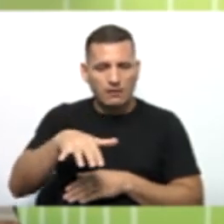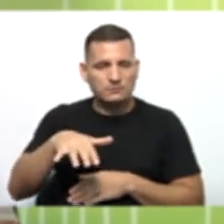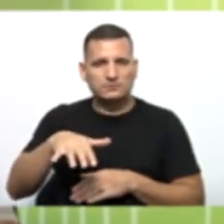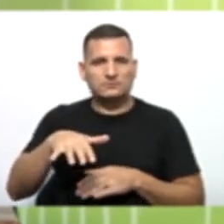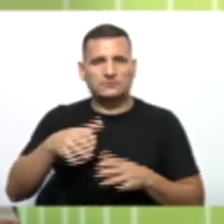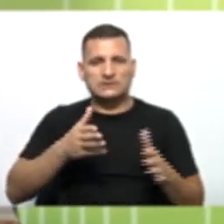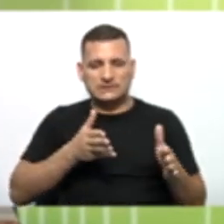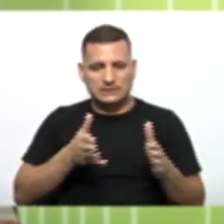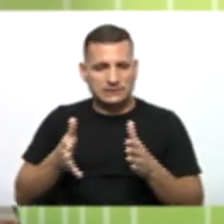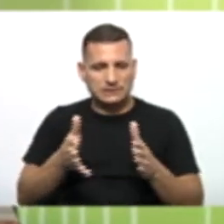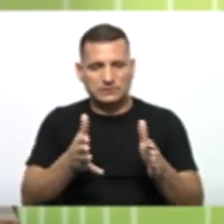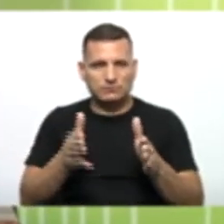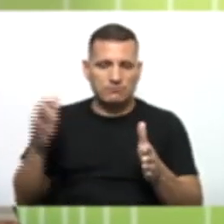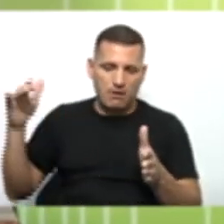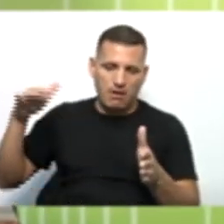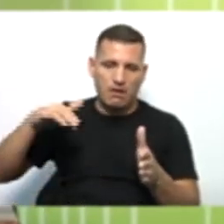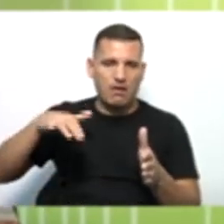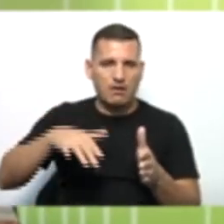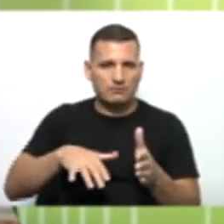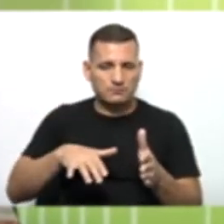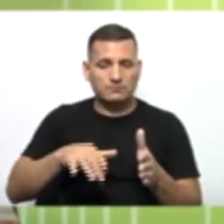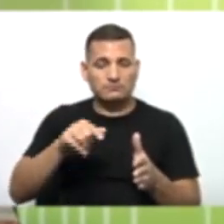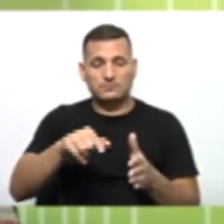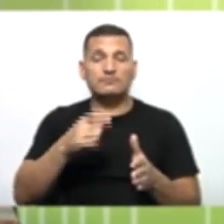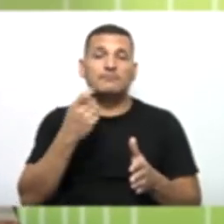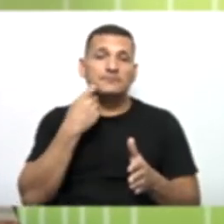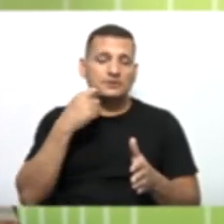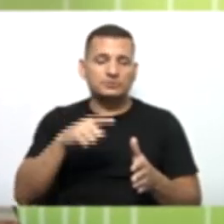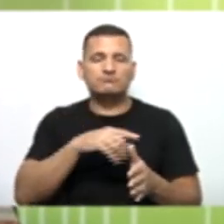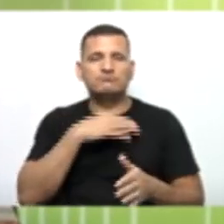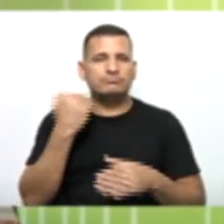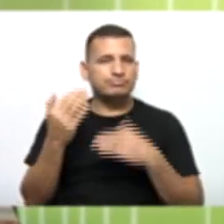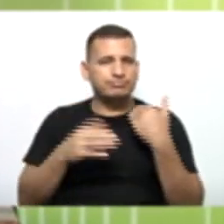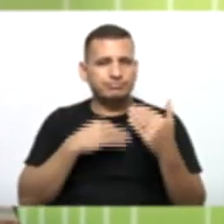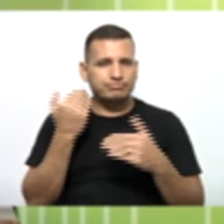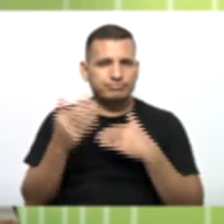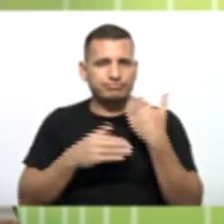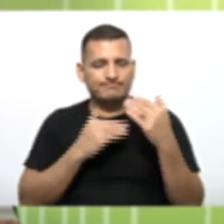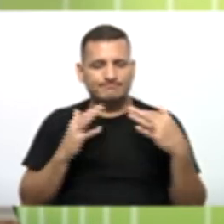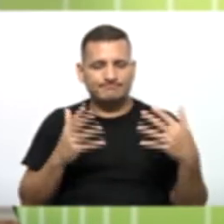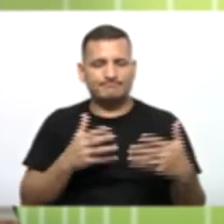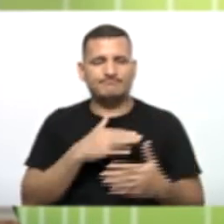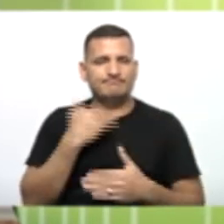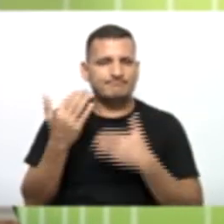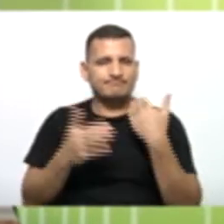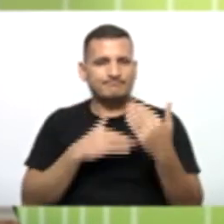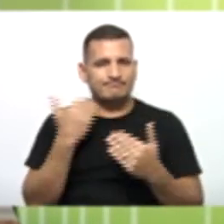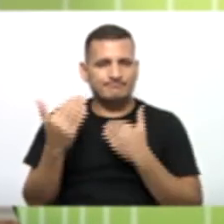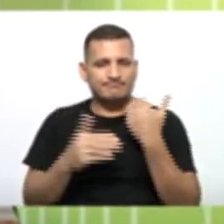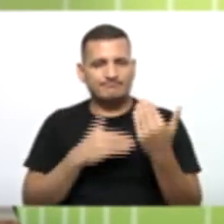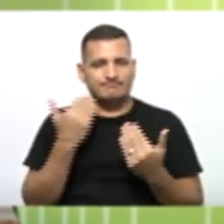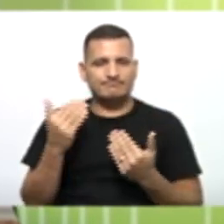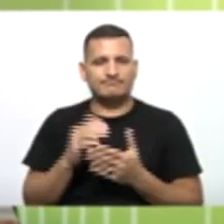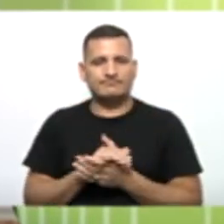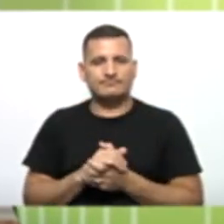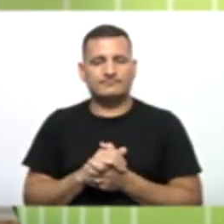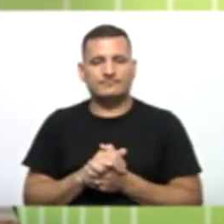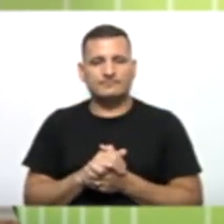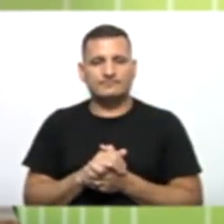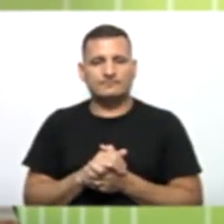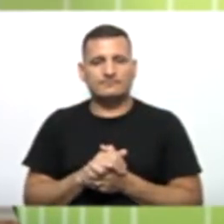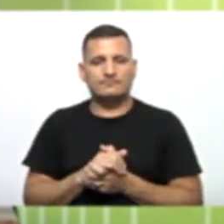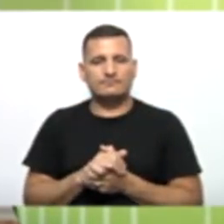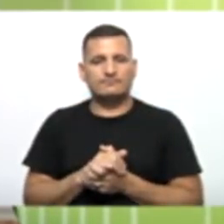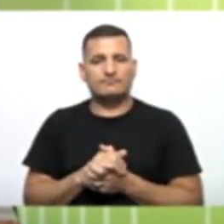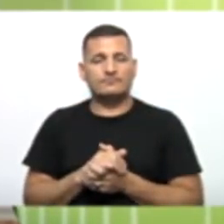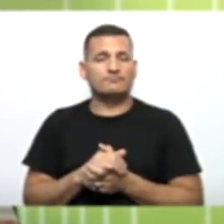mineração. E esse marisco morre. Todas as espécies desse marisco, esses mariscos morrem. Não